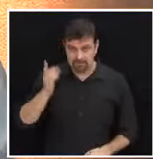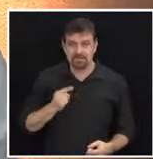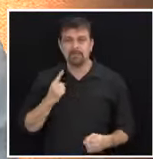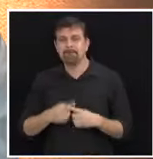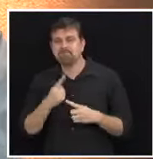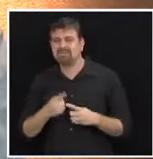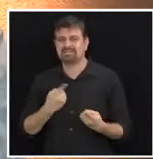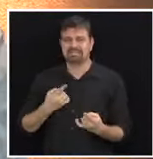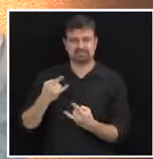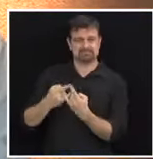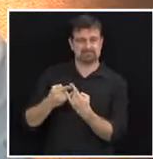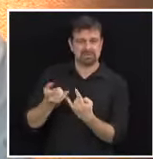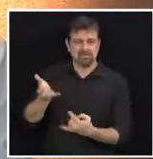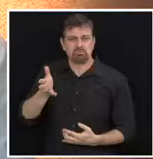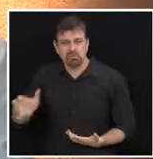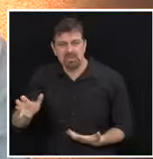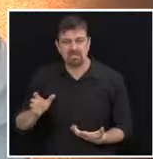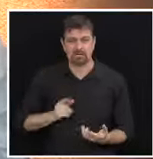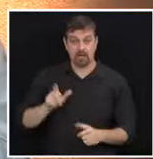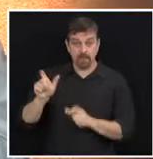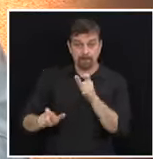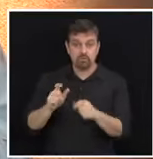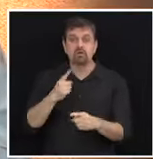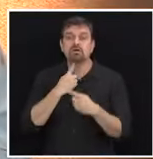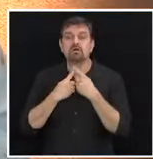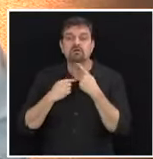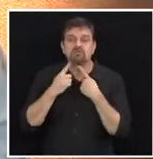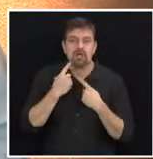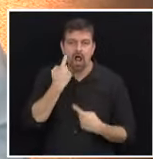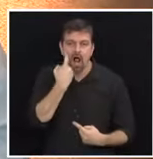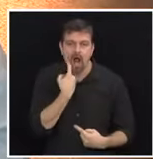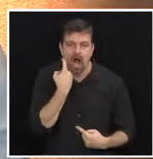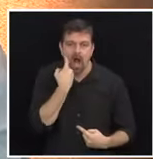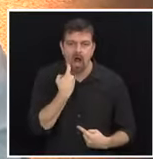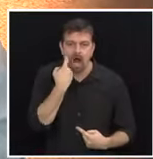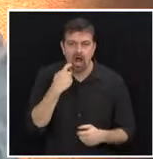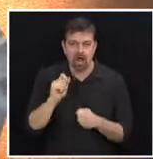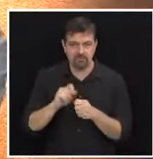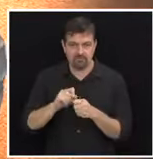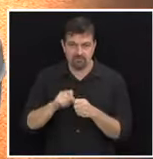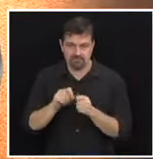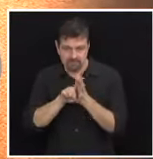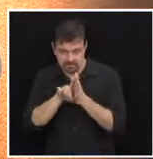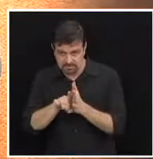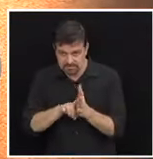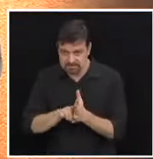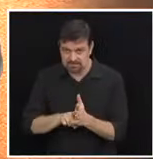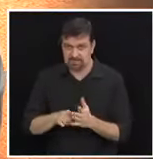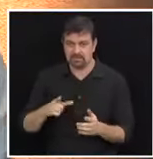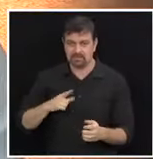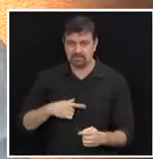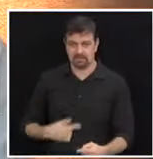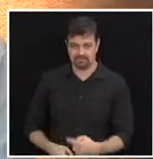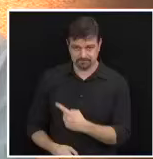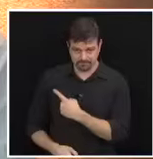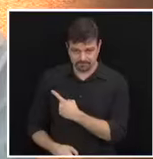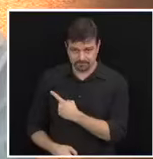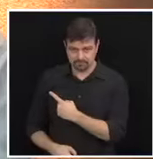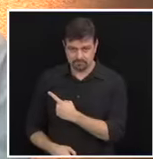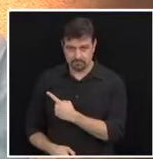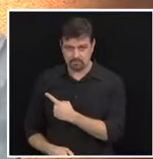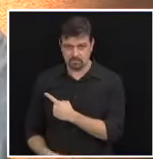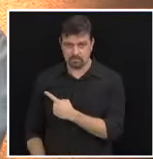essa. Agora, para quem quiser fazer o teste, Campinas tem 3 locais que fazem. No centro da cidade, na Regente